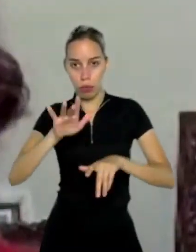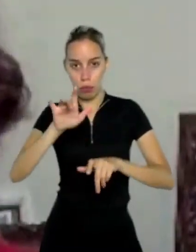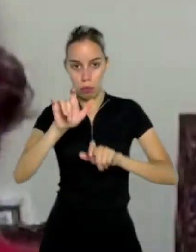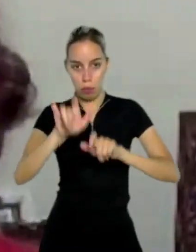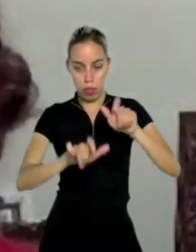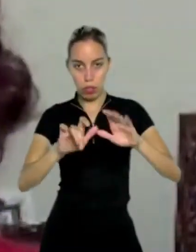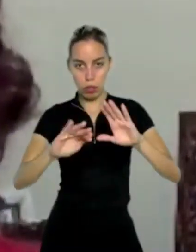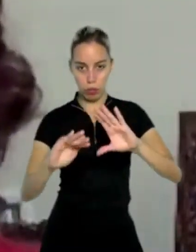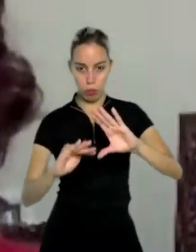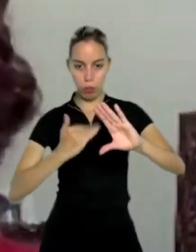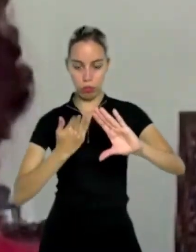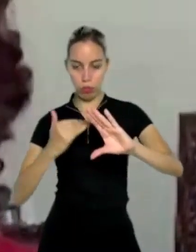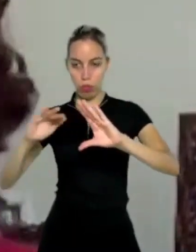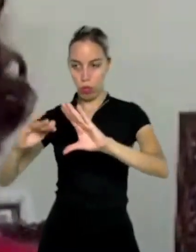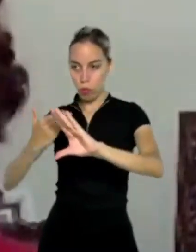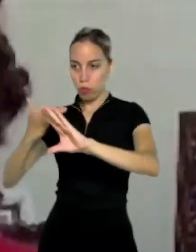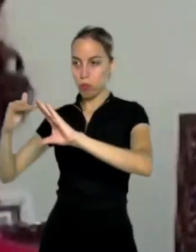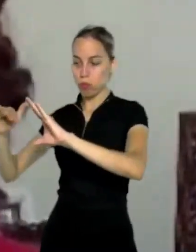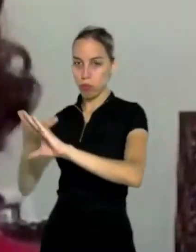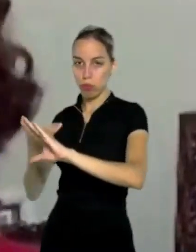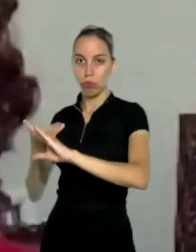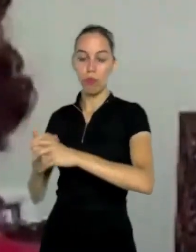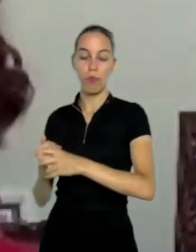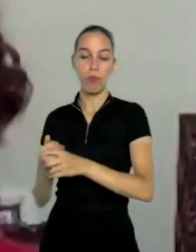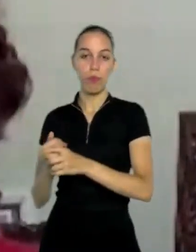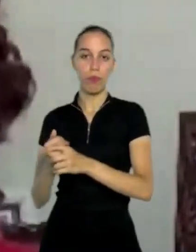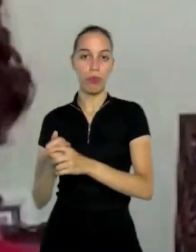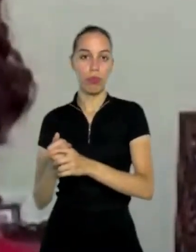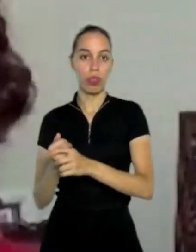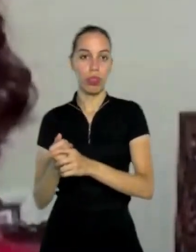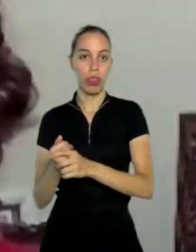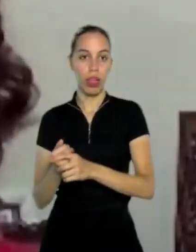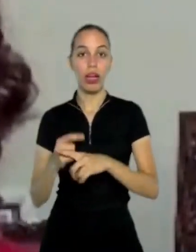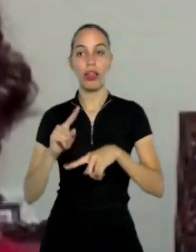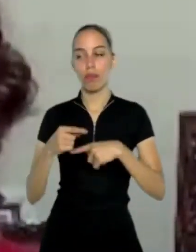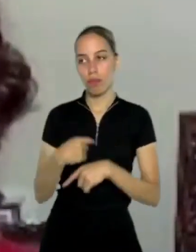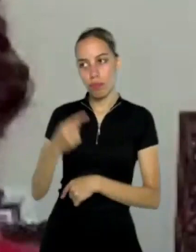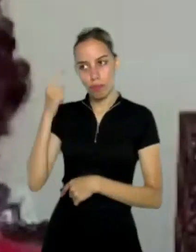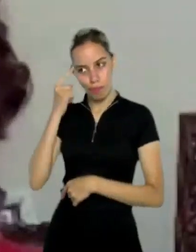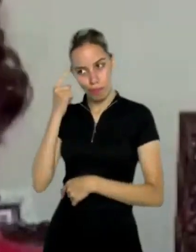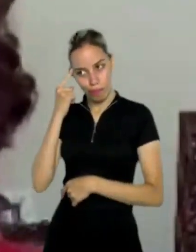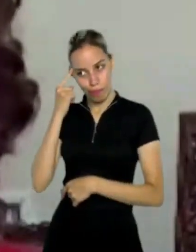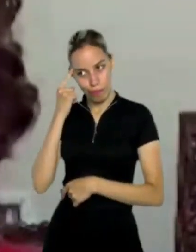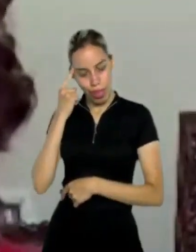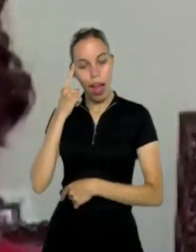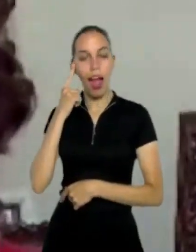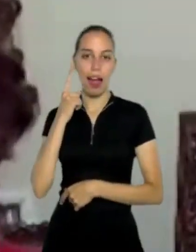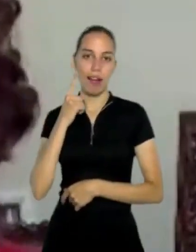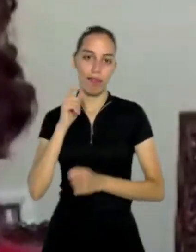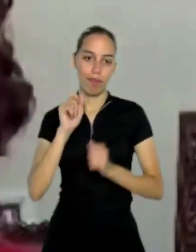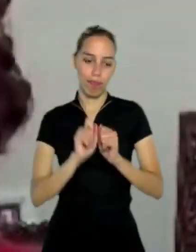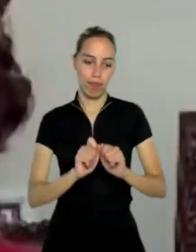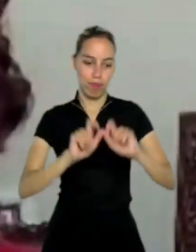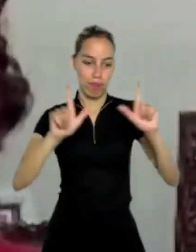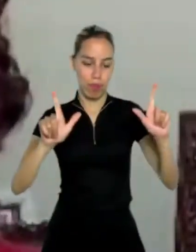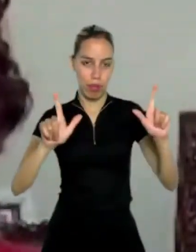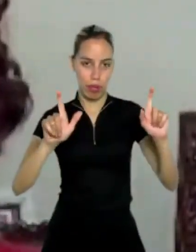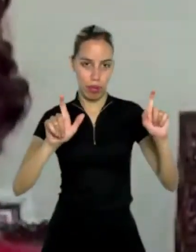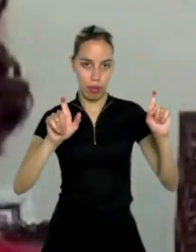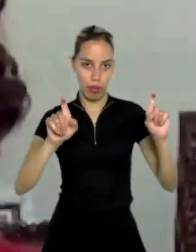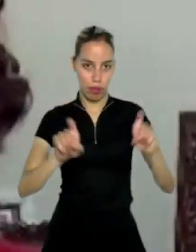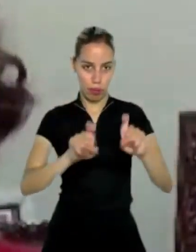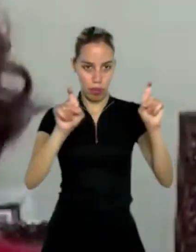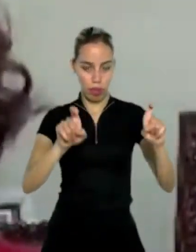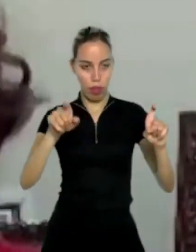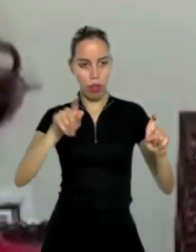tal. Depois eu abri um blog e, né, naquela época do blog, né, que